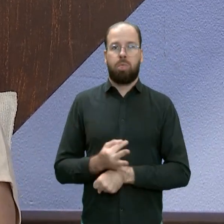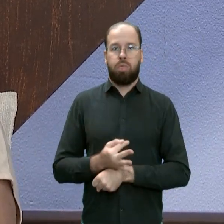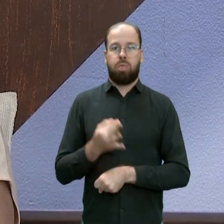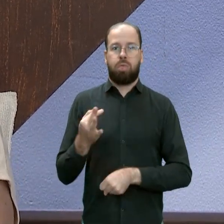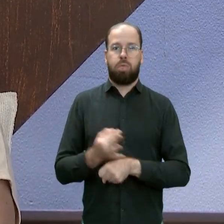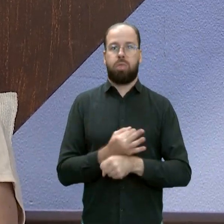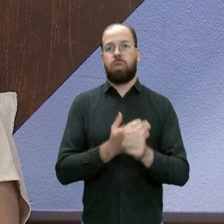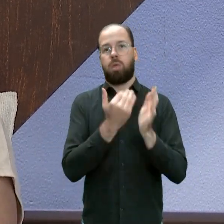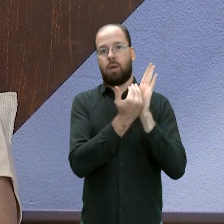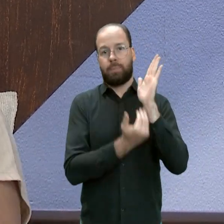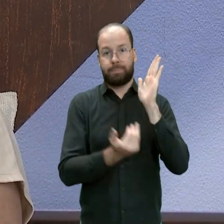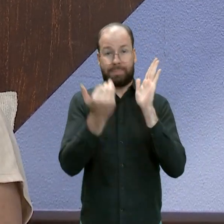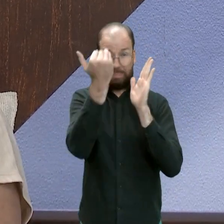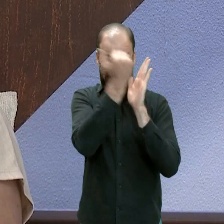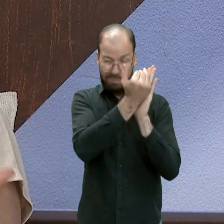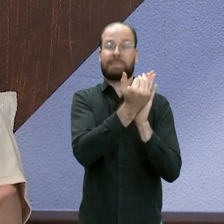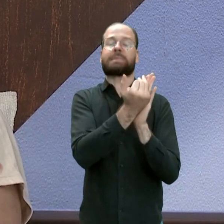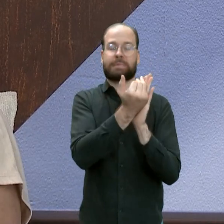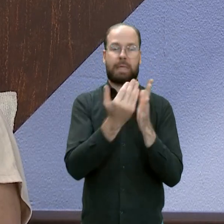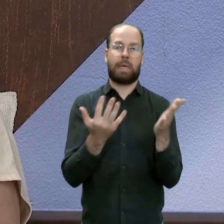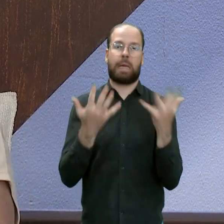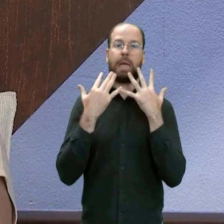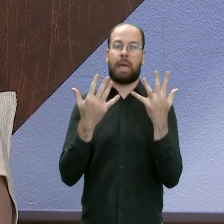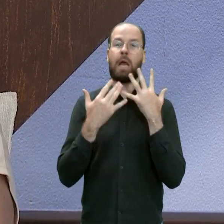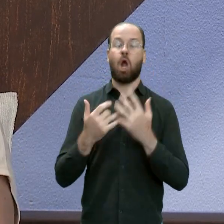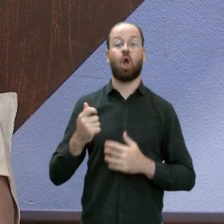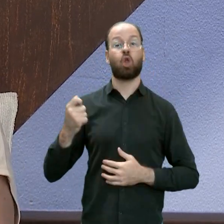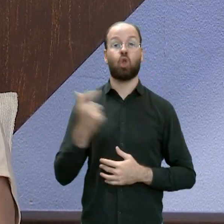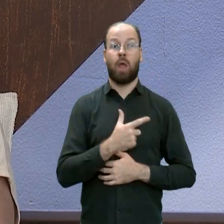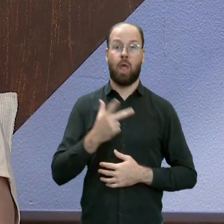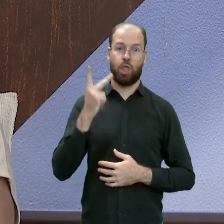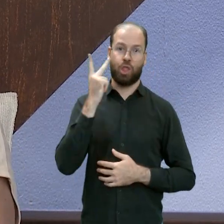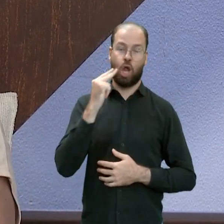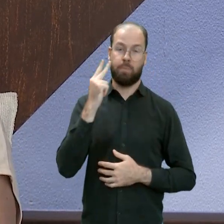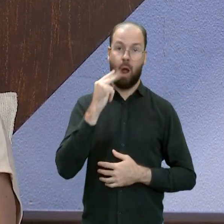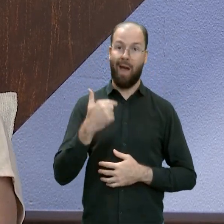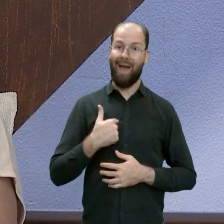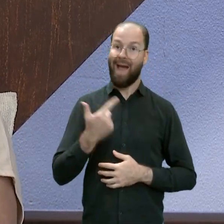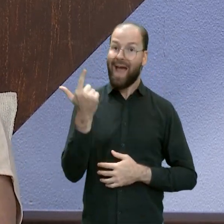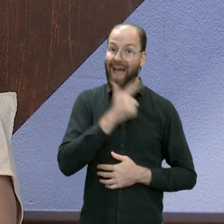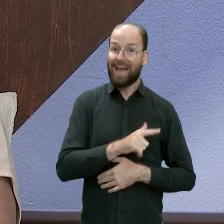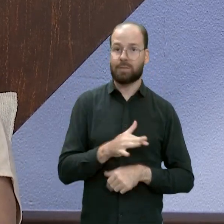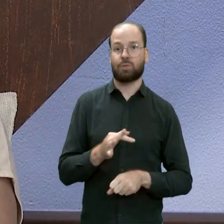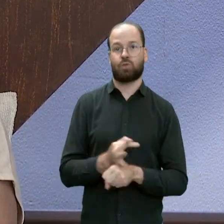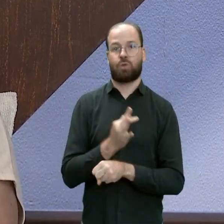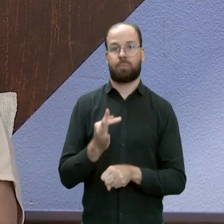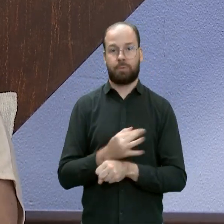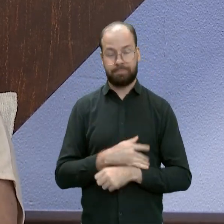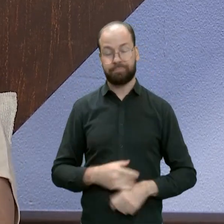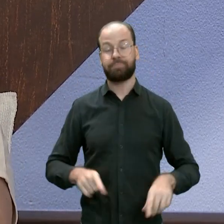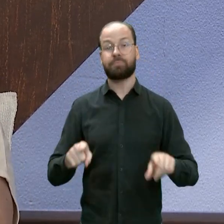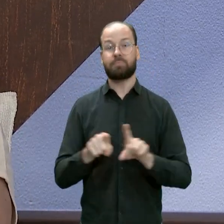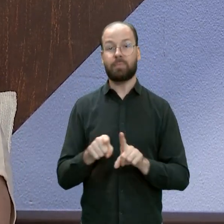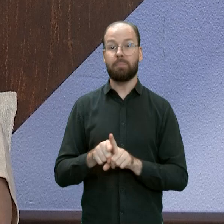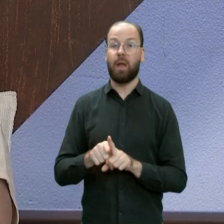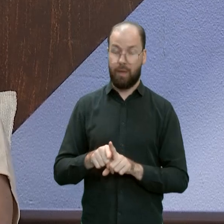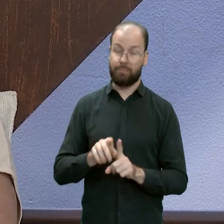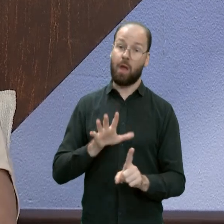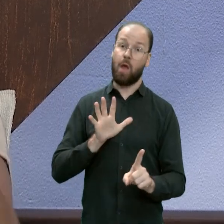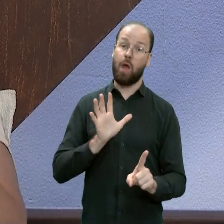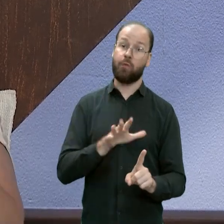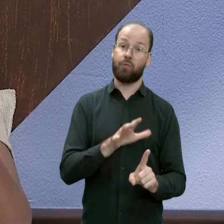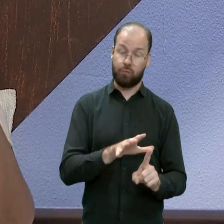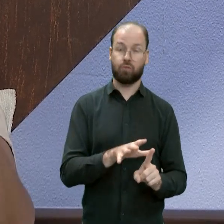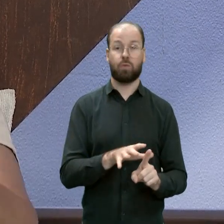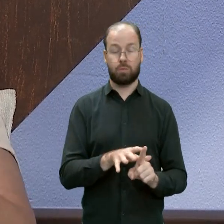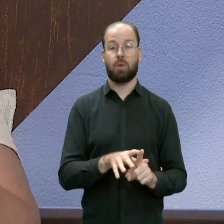3 graus a mais do que normalmente ele consegue suportar. E isso também influencia na dispersão desse